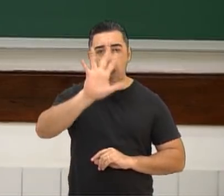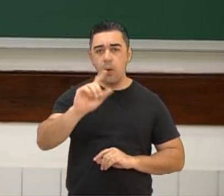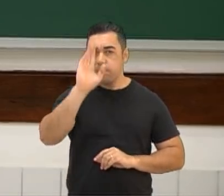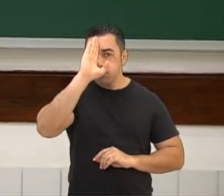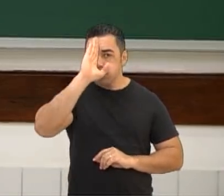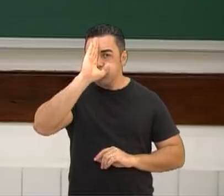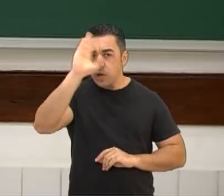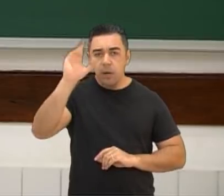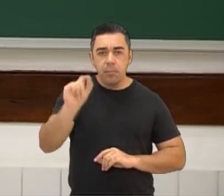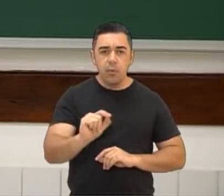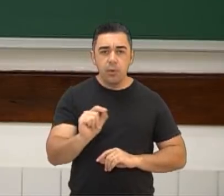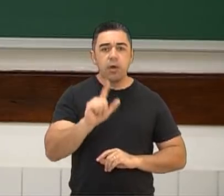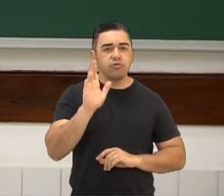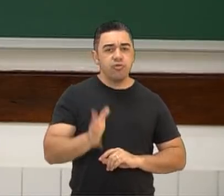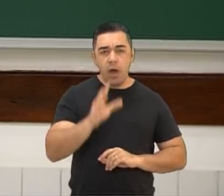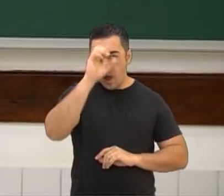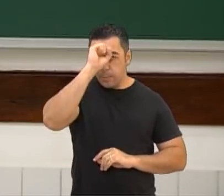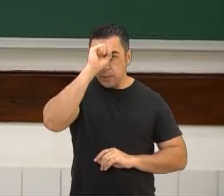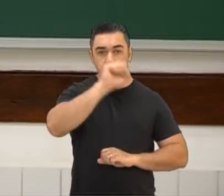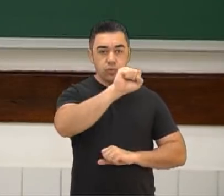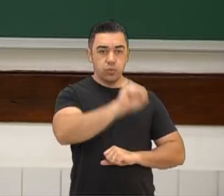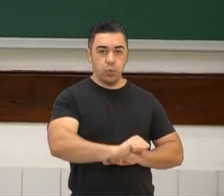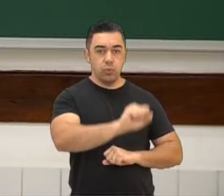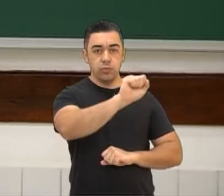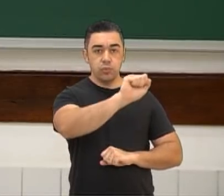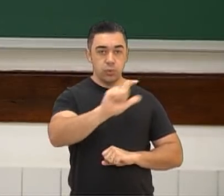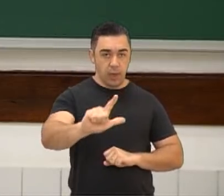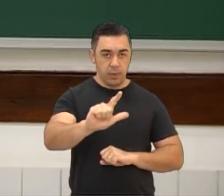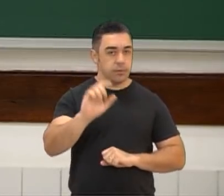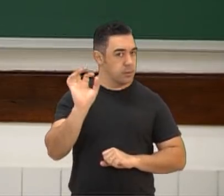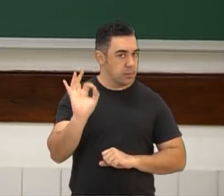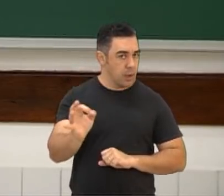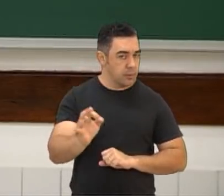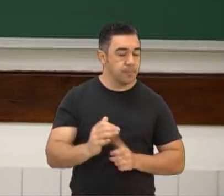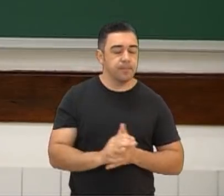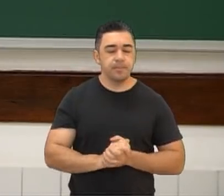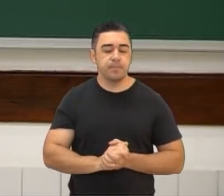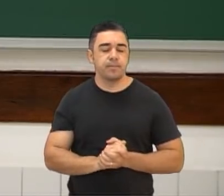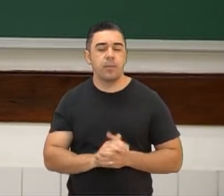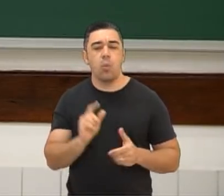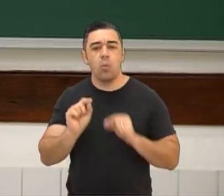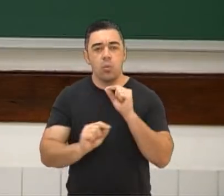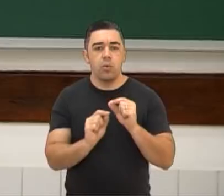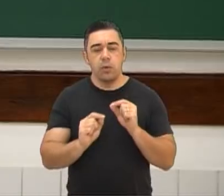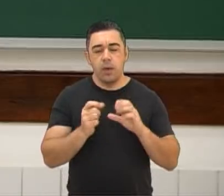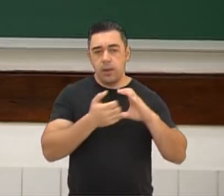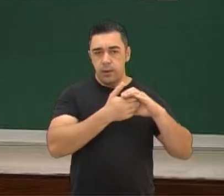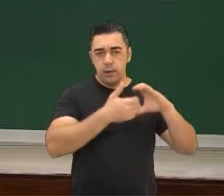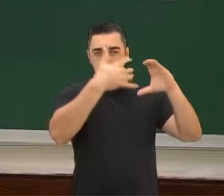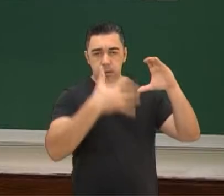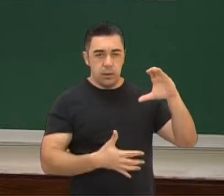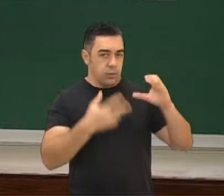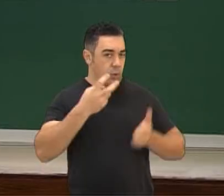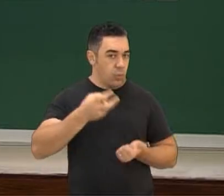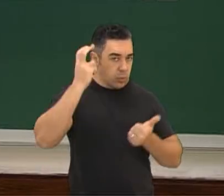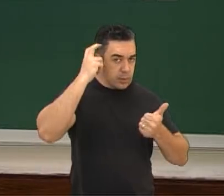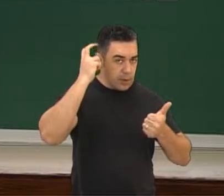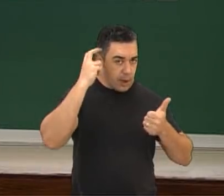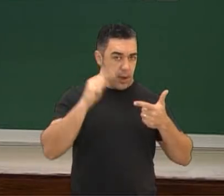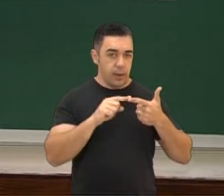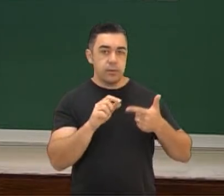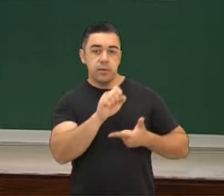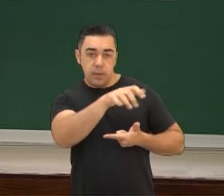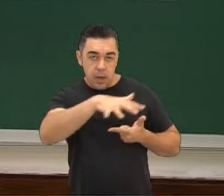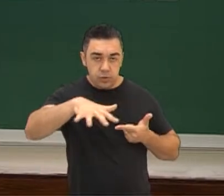partes daquilo que a gente aprendeu sobre o Sul e o Sudeste, entre as características culturais, demográficas e